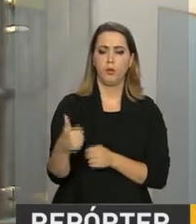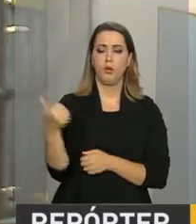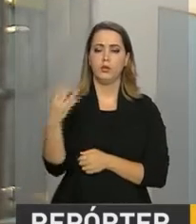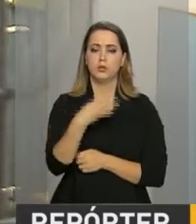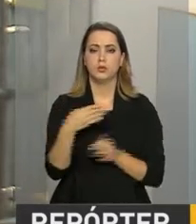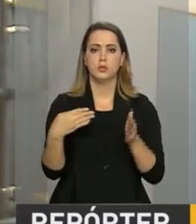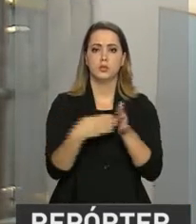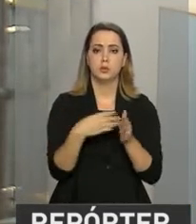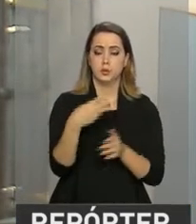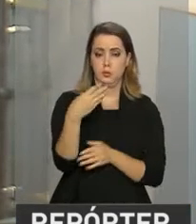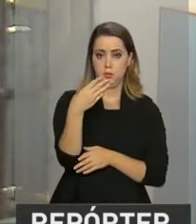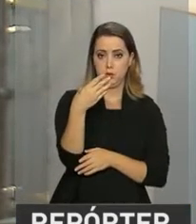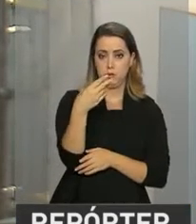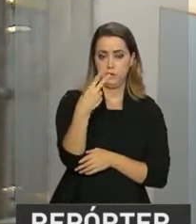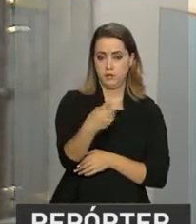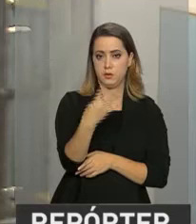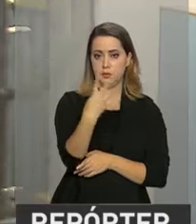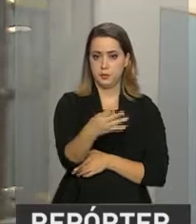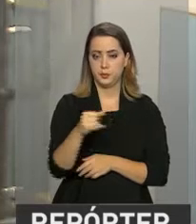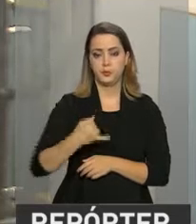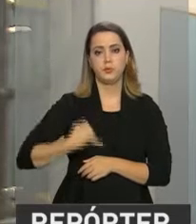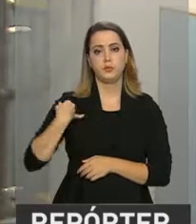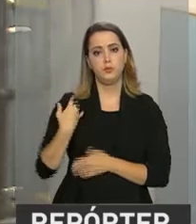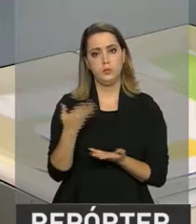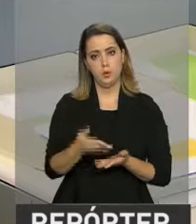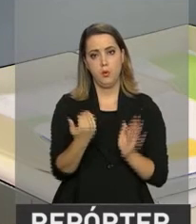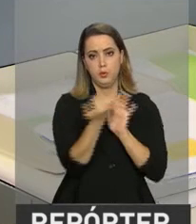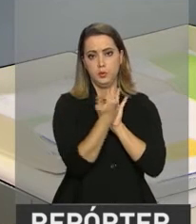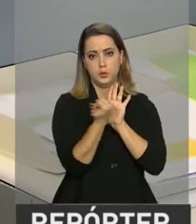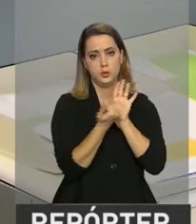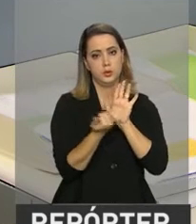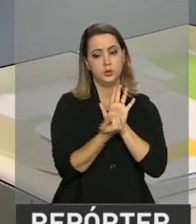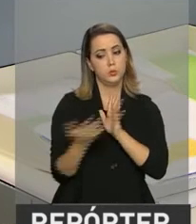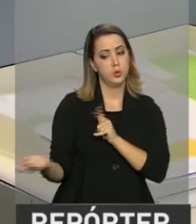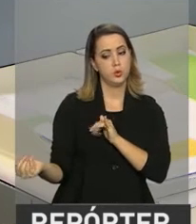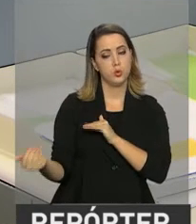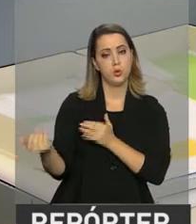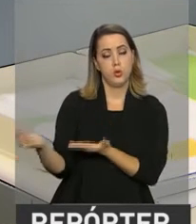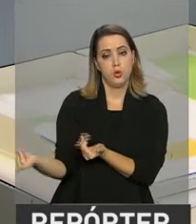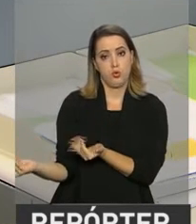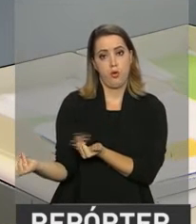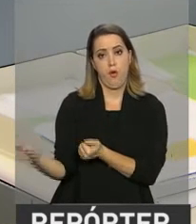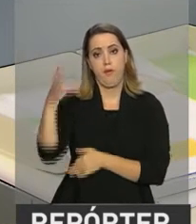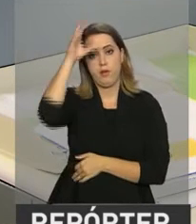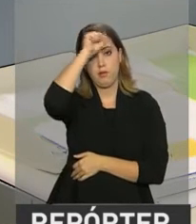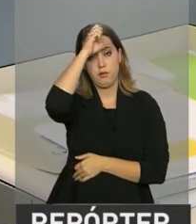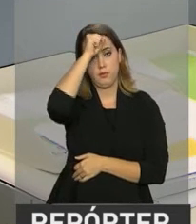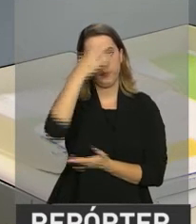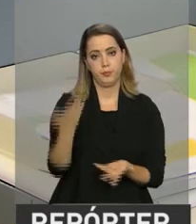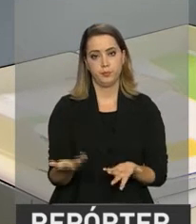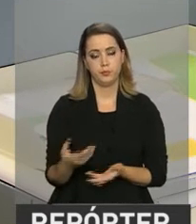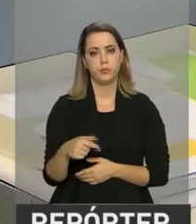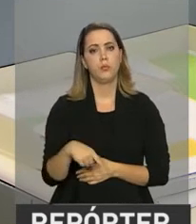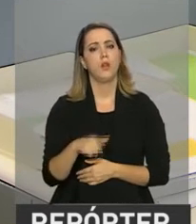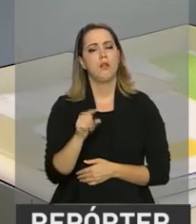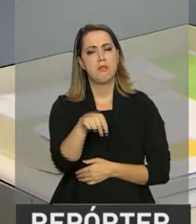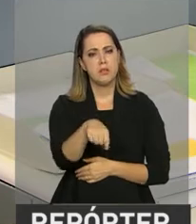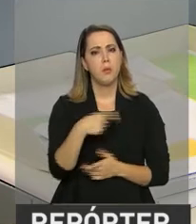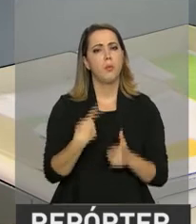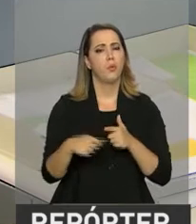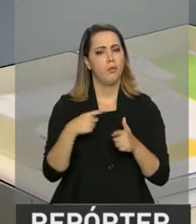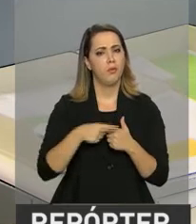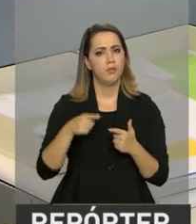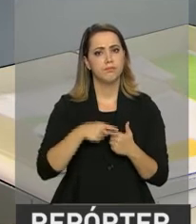24 anos foram contratados por meio do programa os jovens de 15 a 29 anos são os que mais sofrem com o fechamento